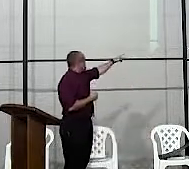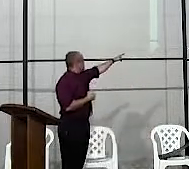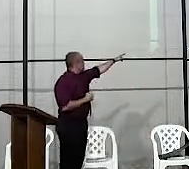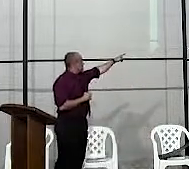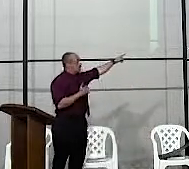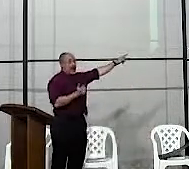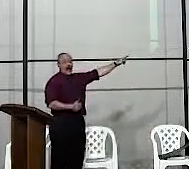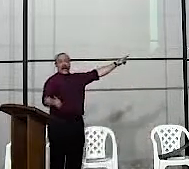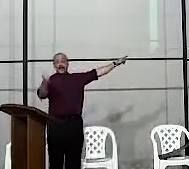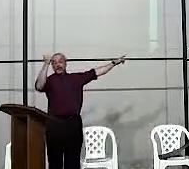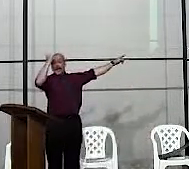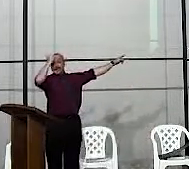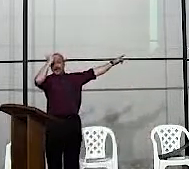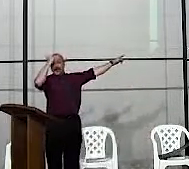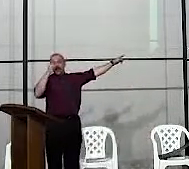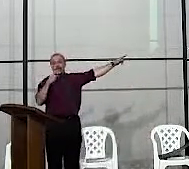Deus.